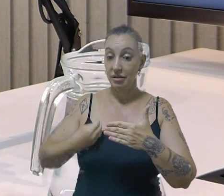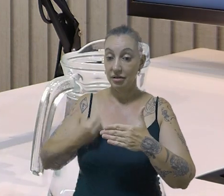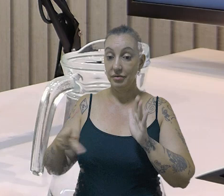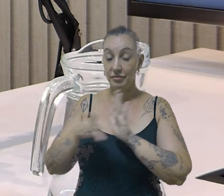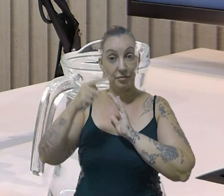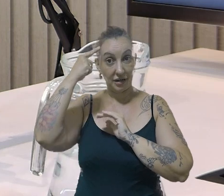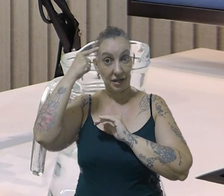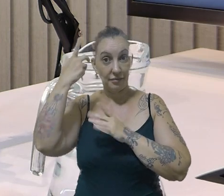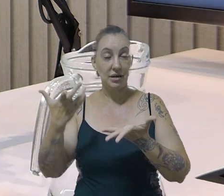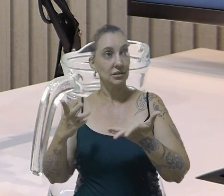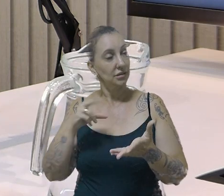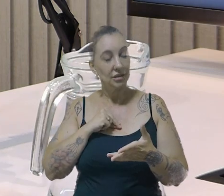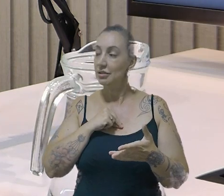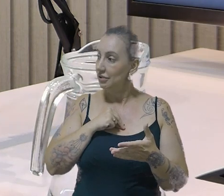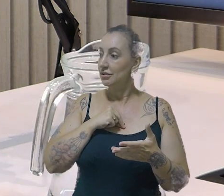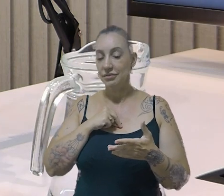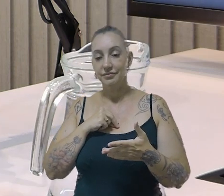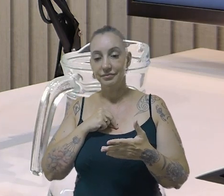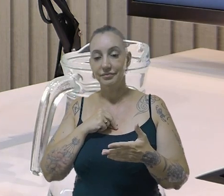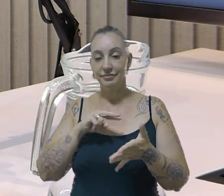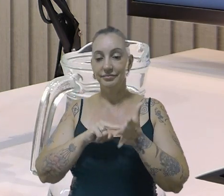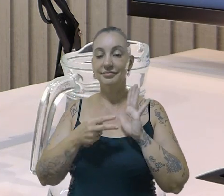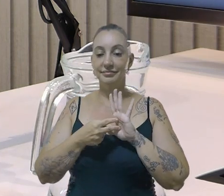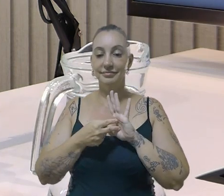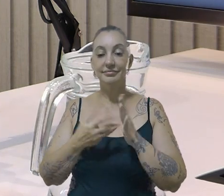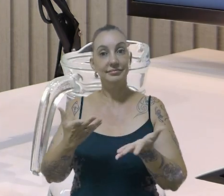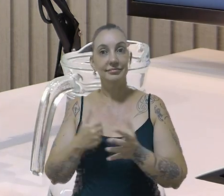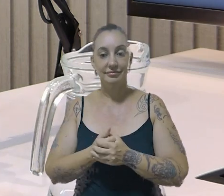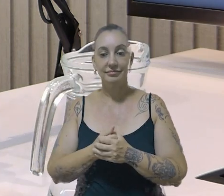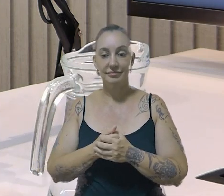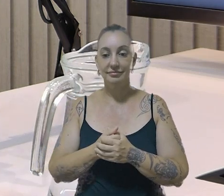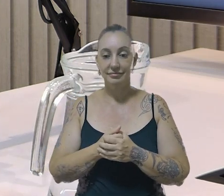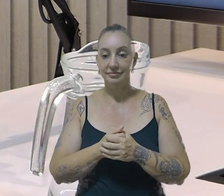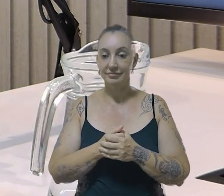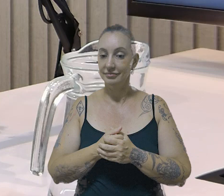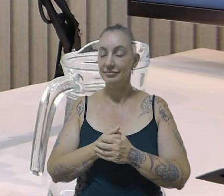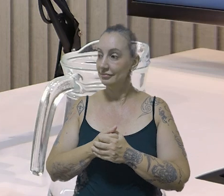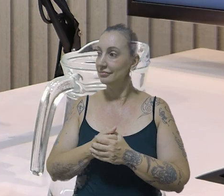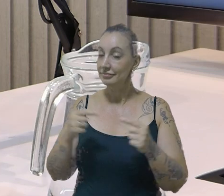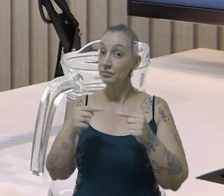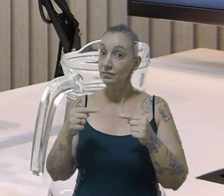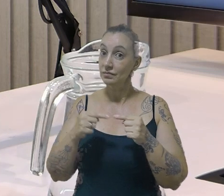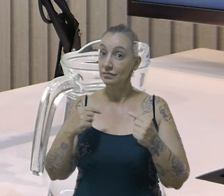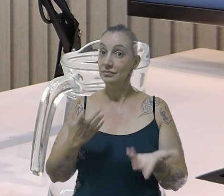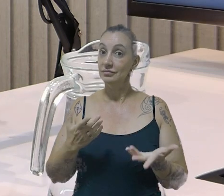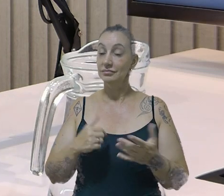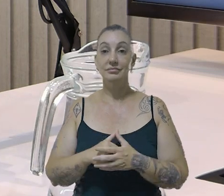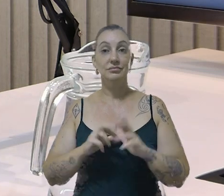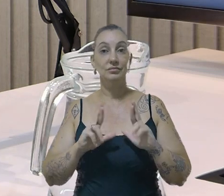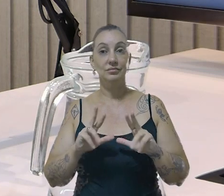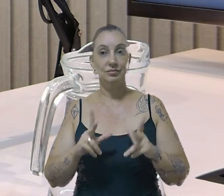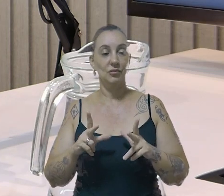assim de falar pô faz sentido Olha só tudo faz sentido é não é não não caiu